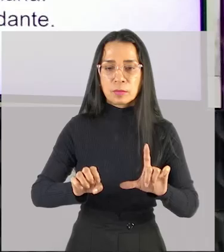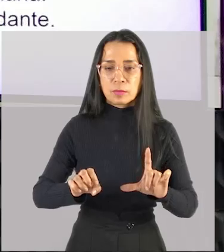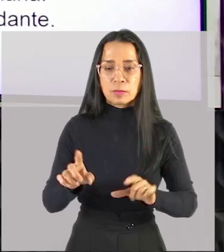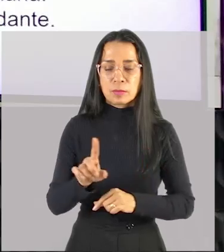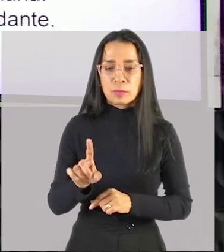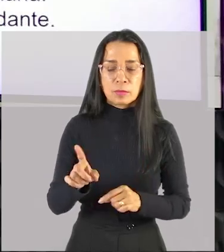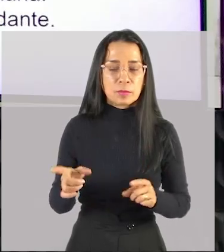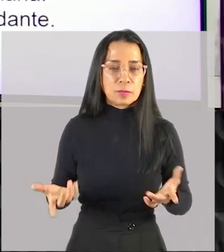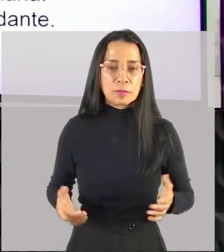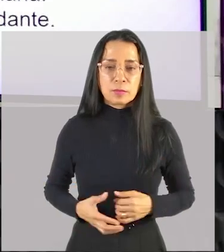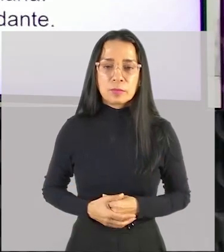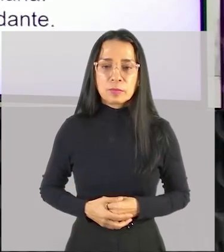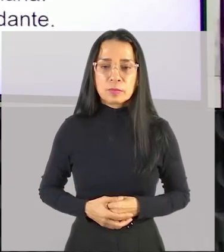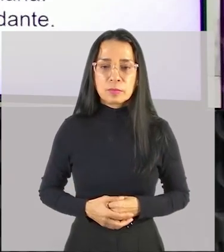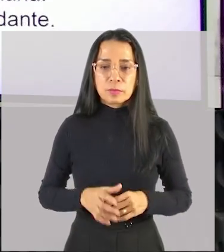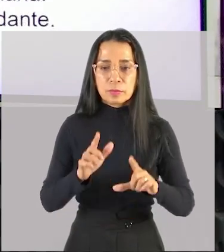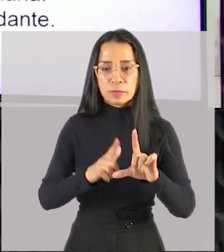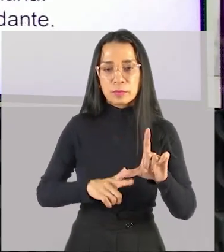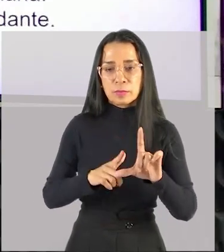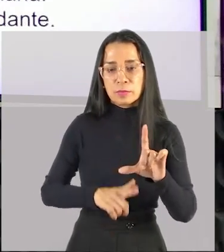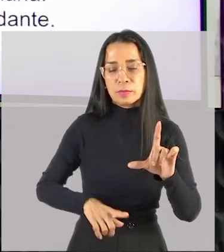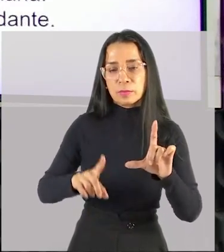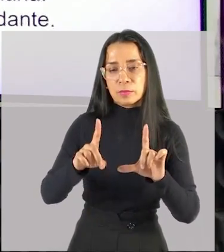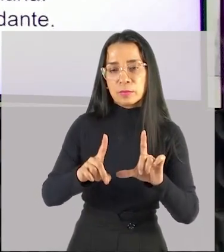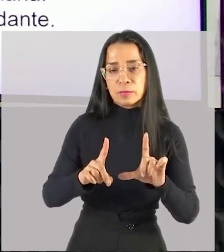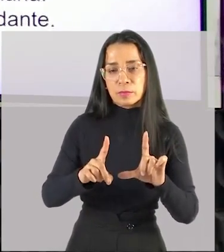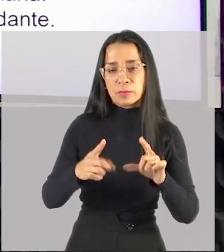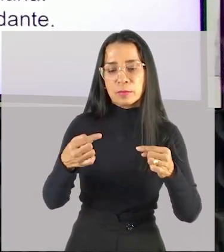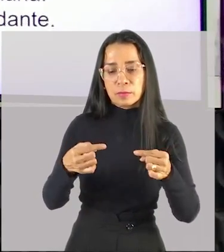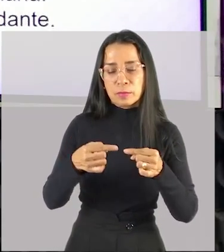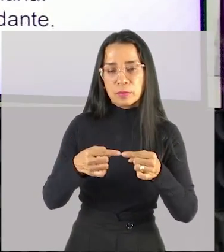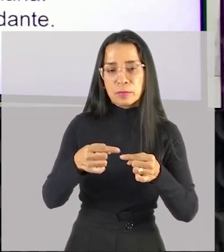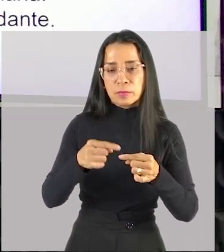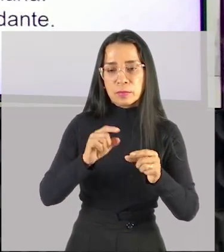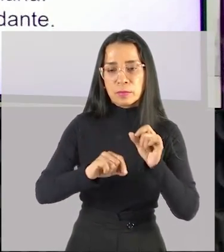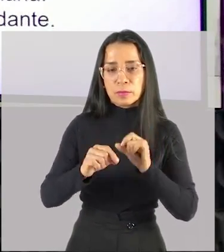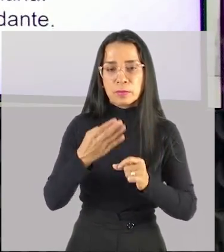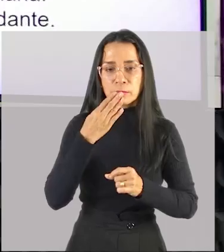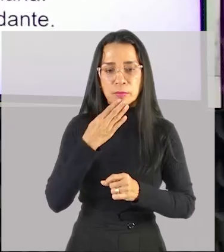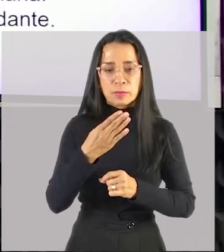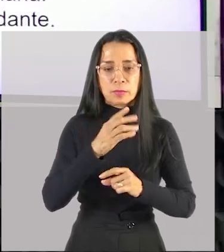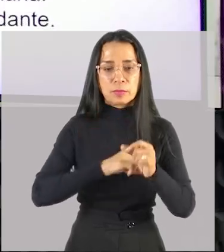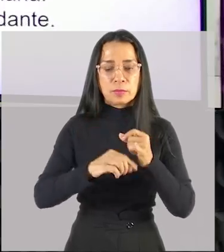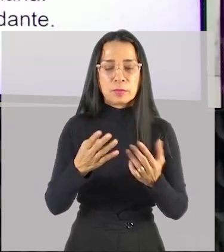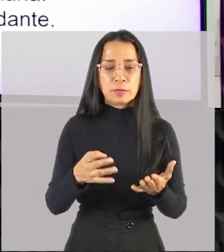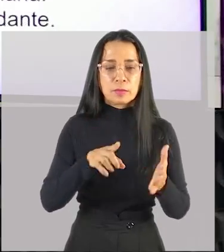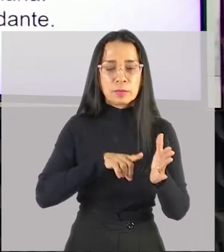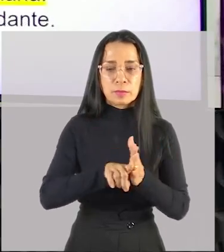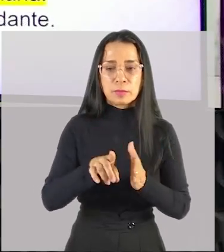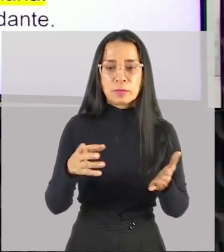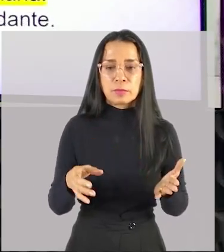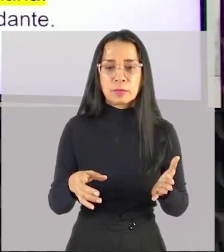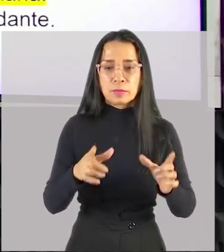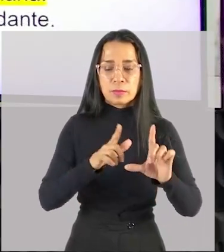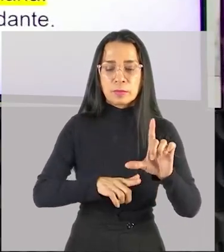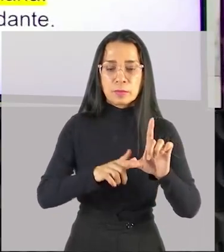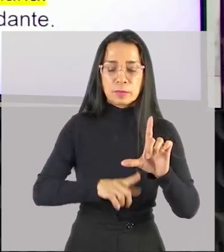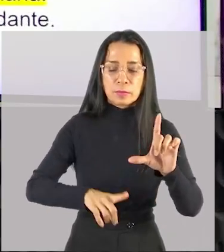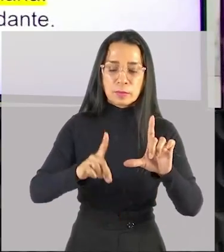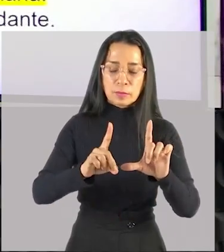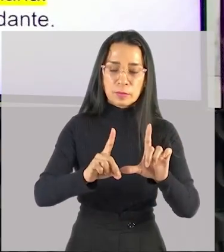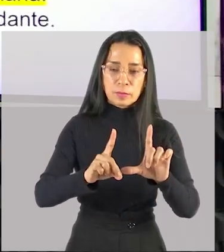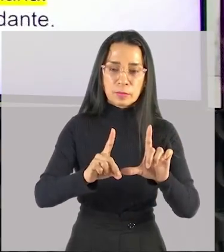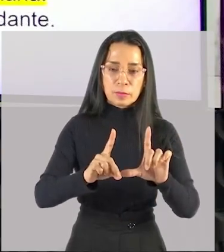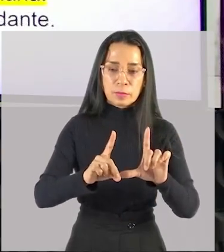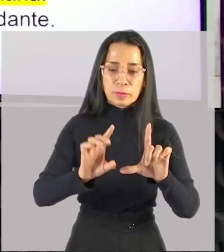circundante. Não, também não, né? Então, a letra D é a mais adequada para o que pede a questão. Beleza? Então,